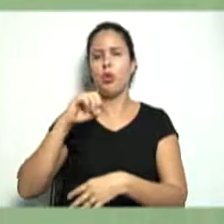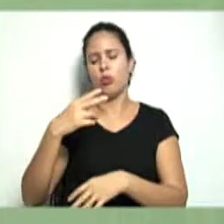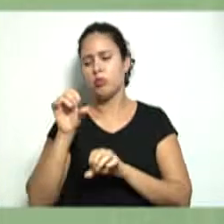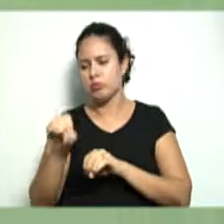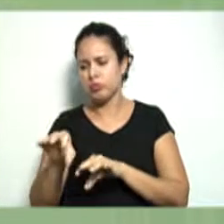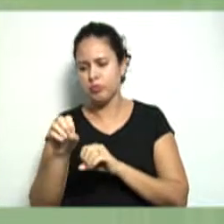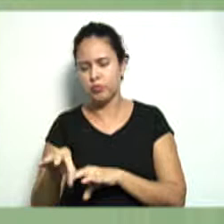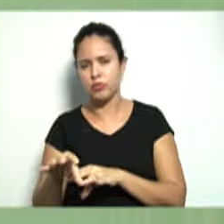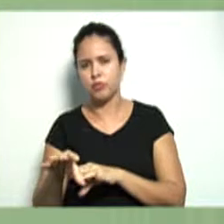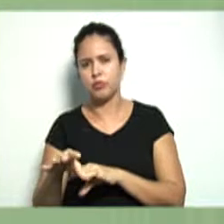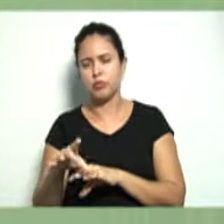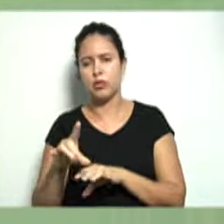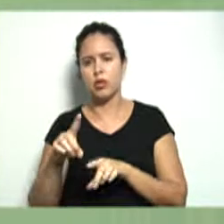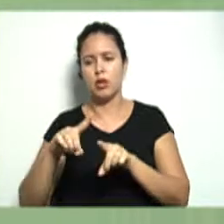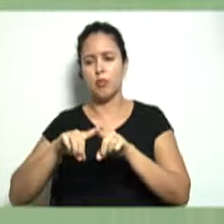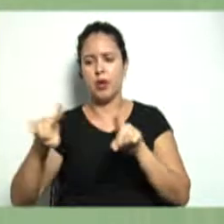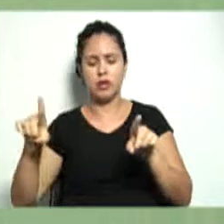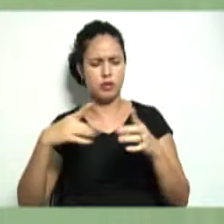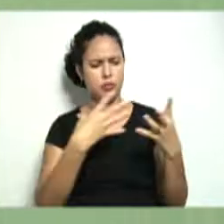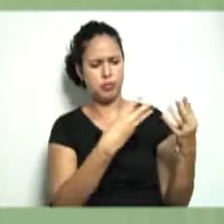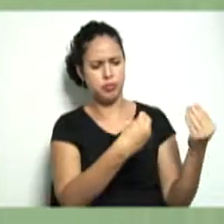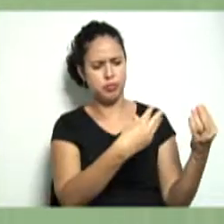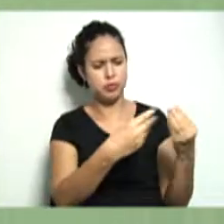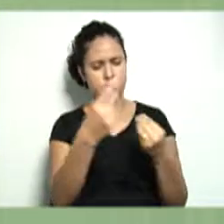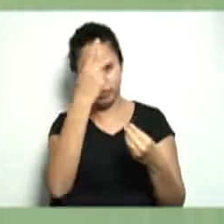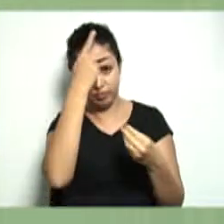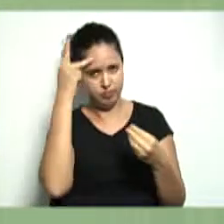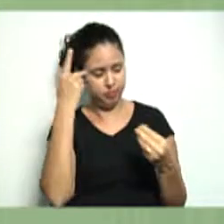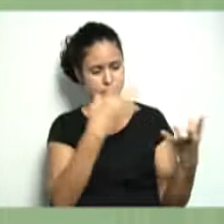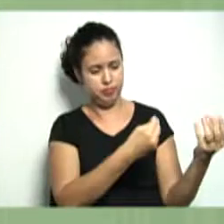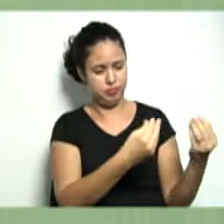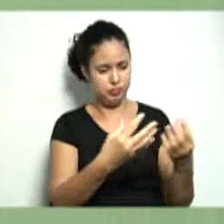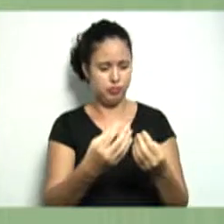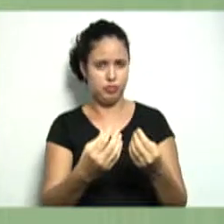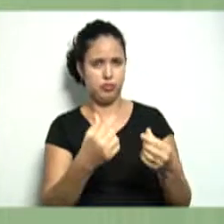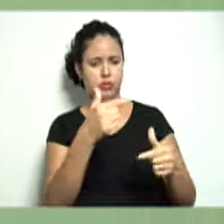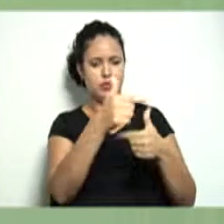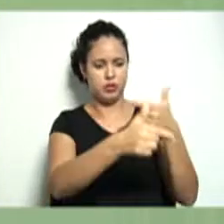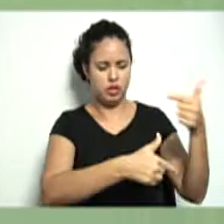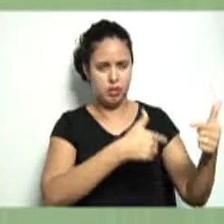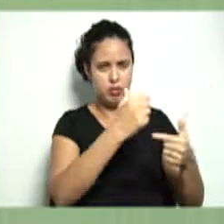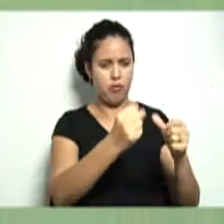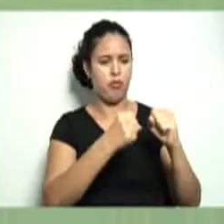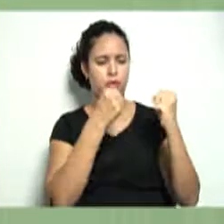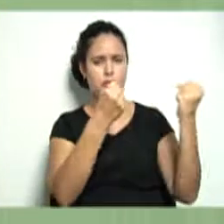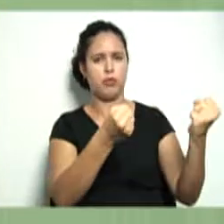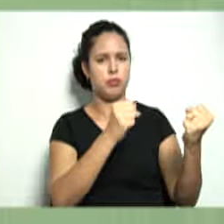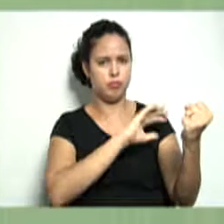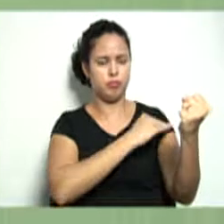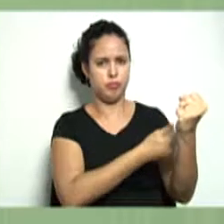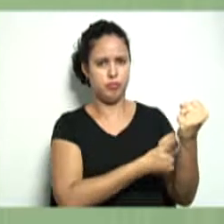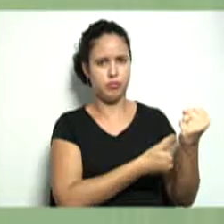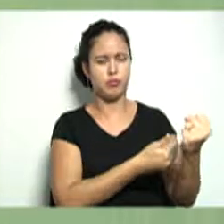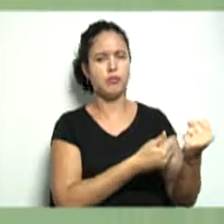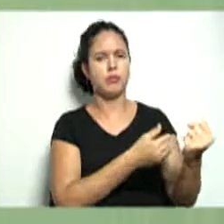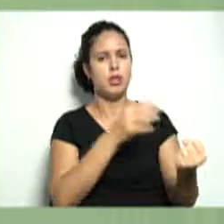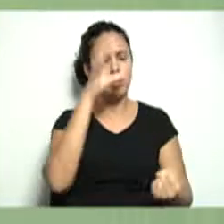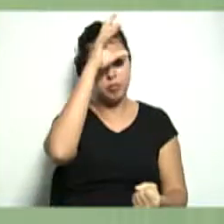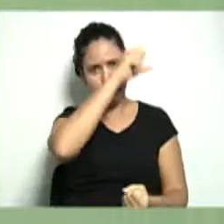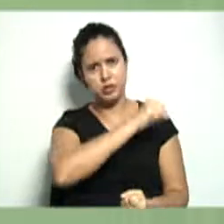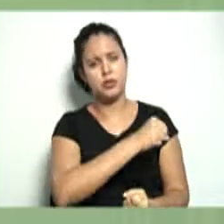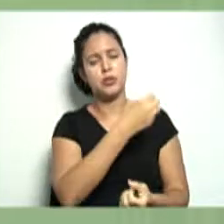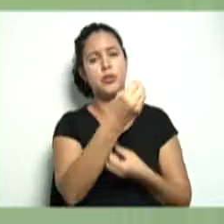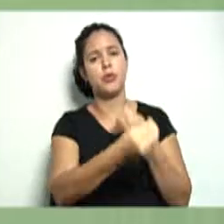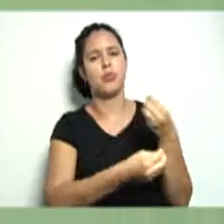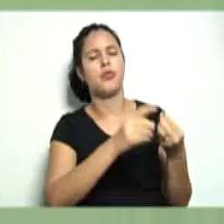muitos, aqueles que somente tinham a força de trabalho, eles aprendiam o trabalho trabalhando. Quando se